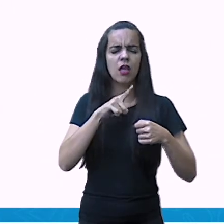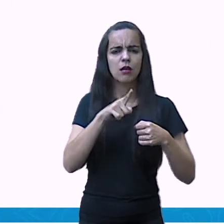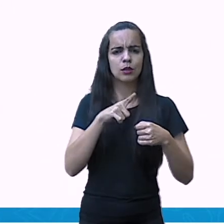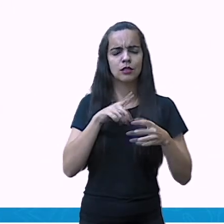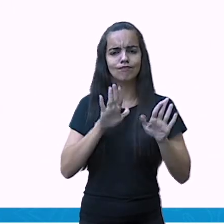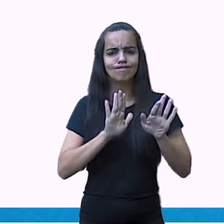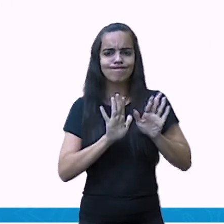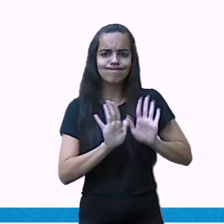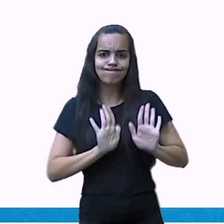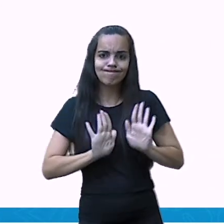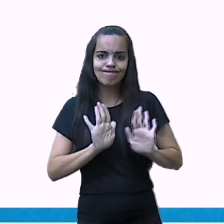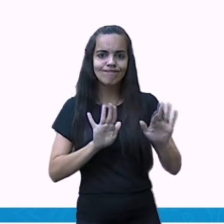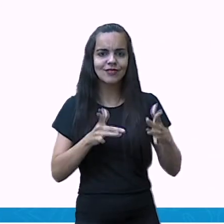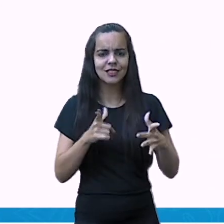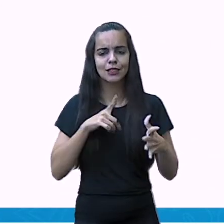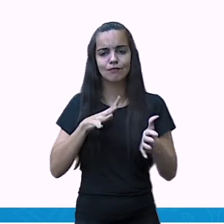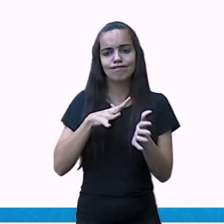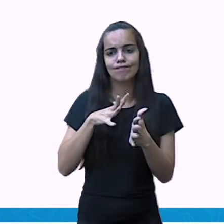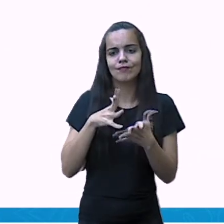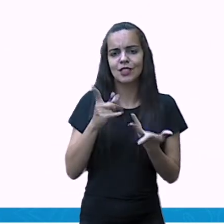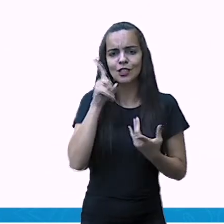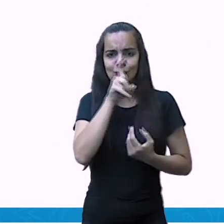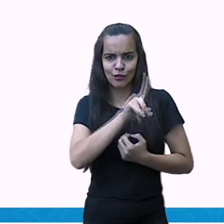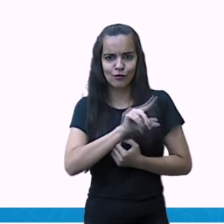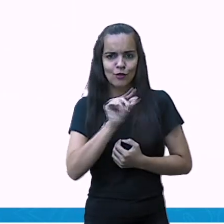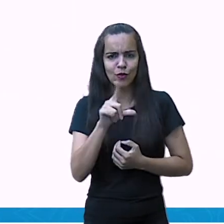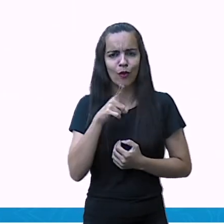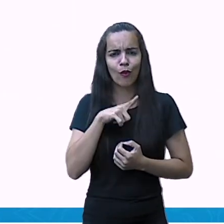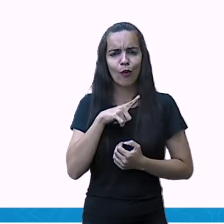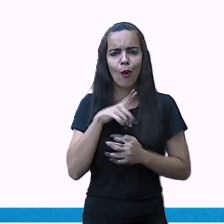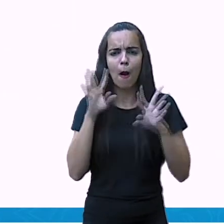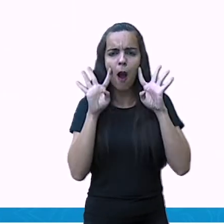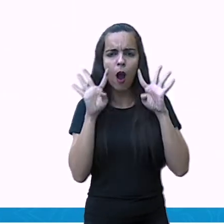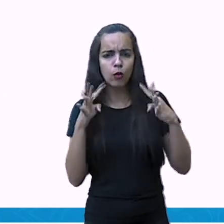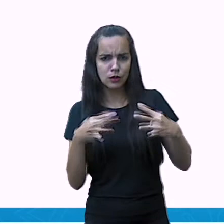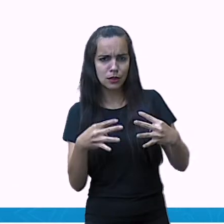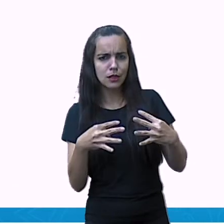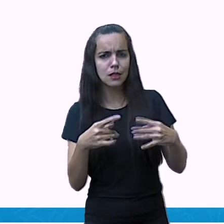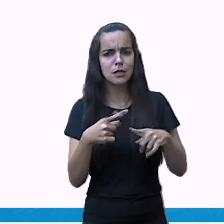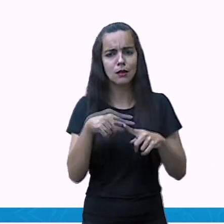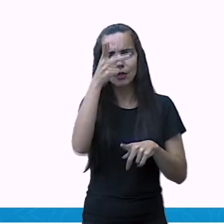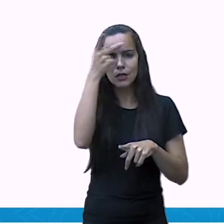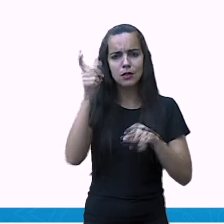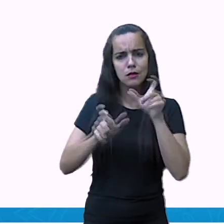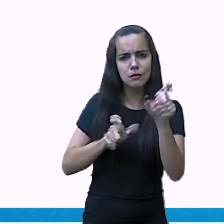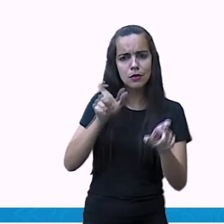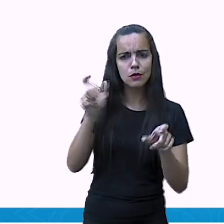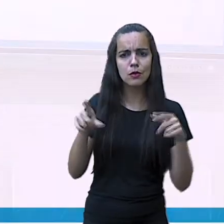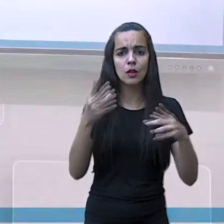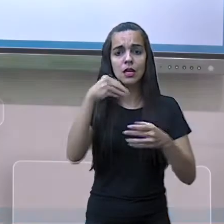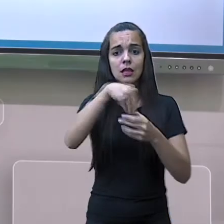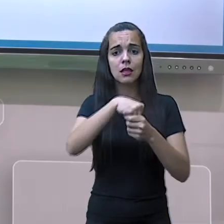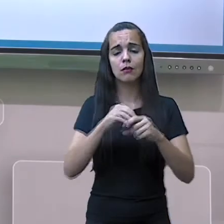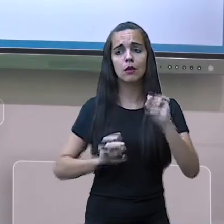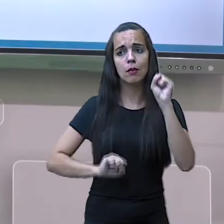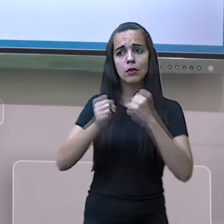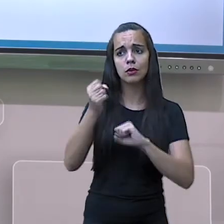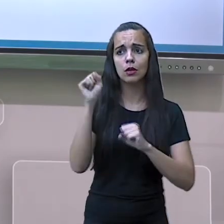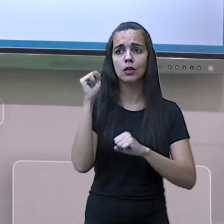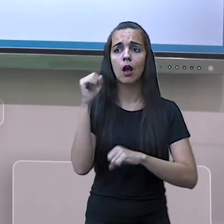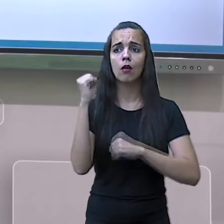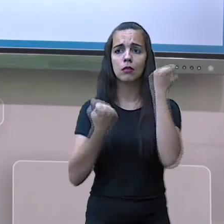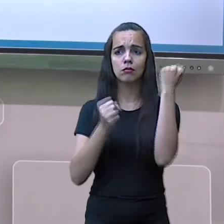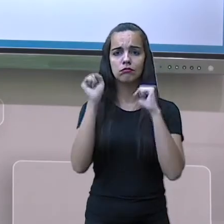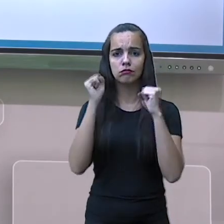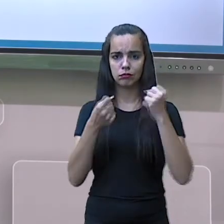pela intensa concentração de pessoas e da produção econômica. Quanto